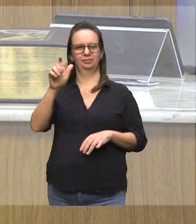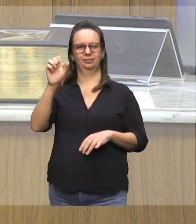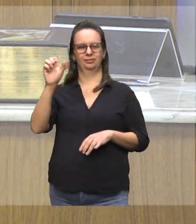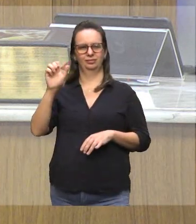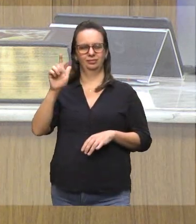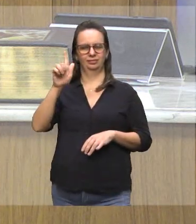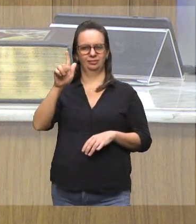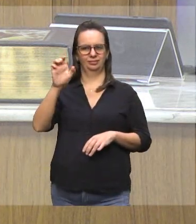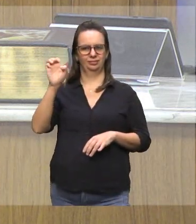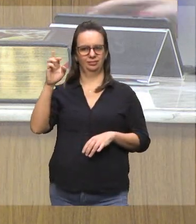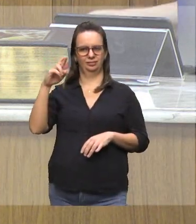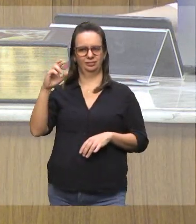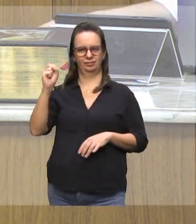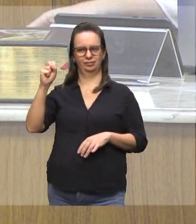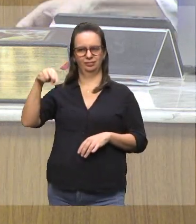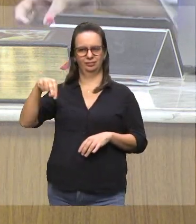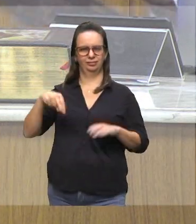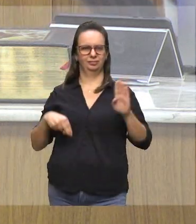Presente.